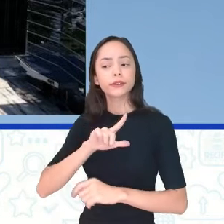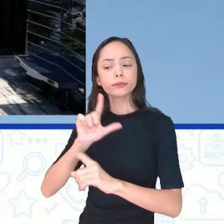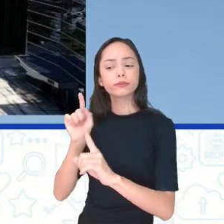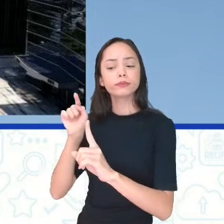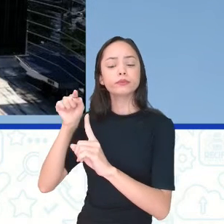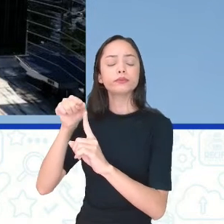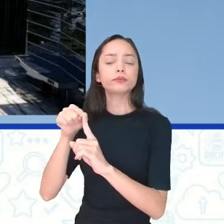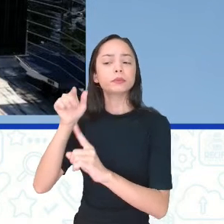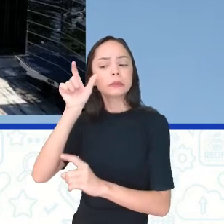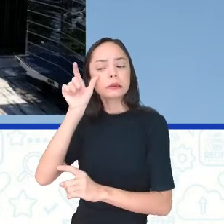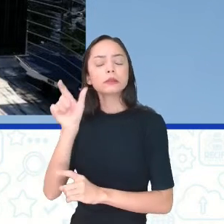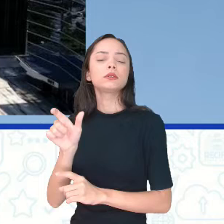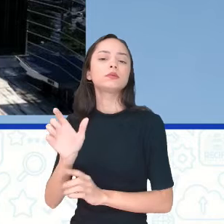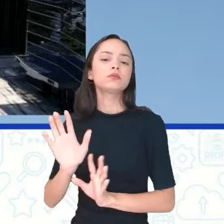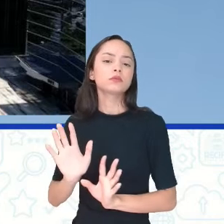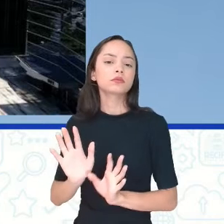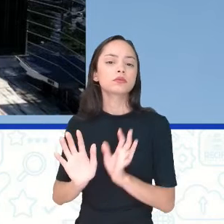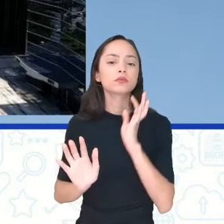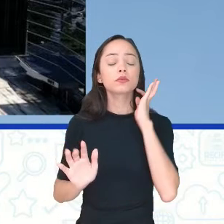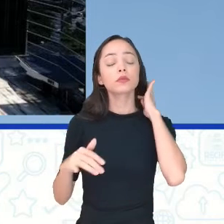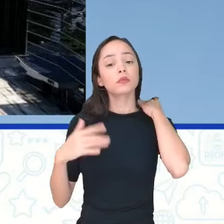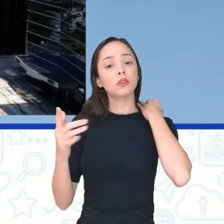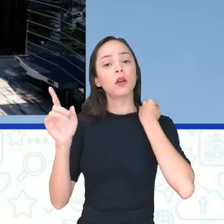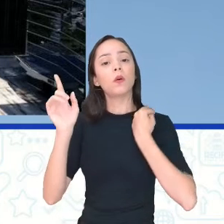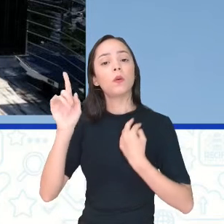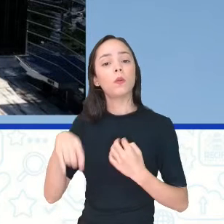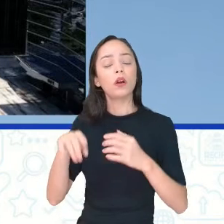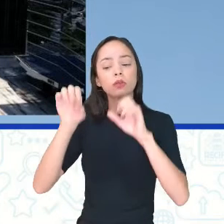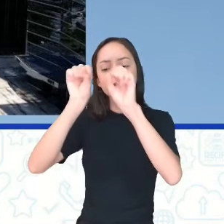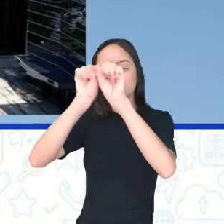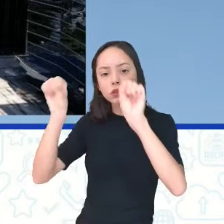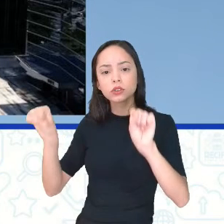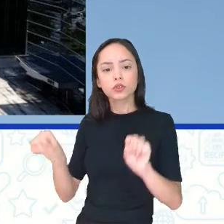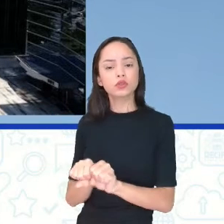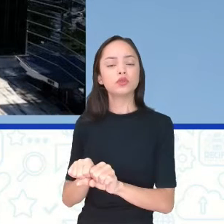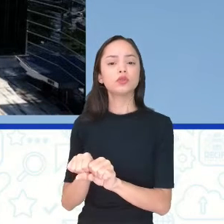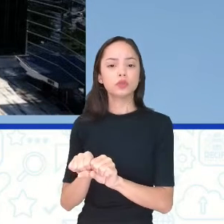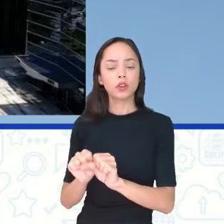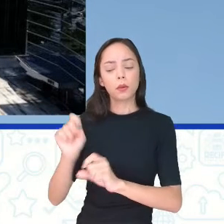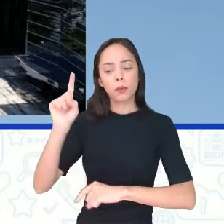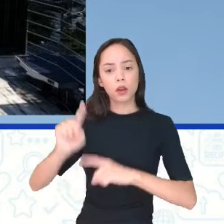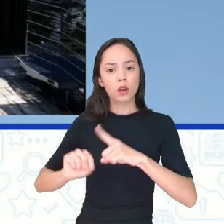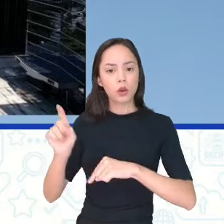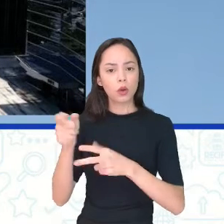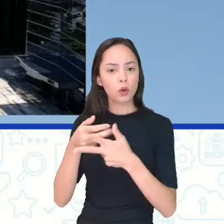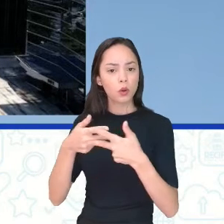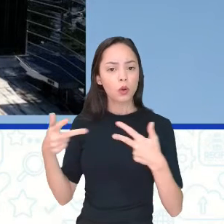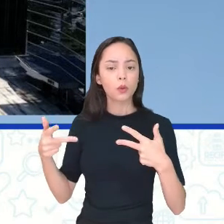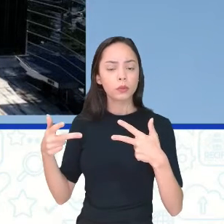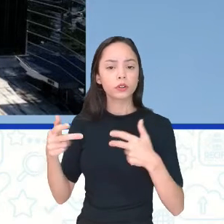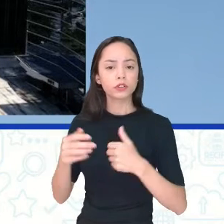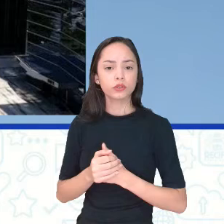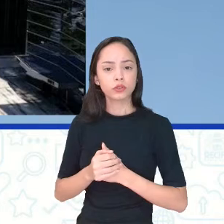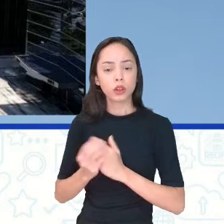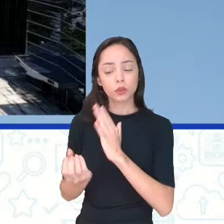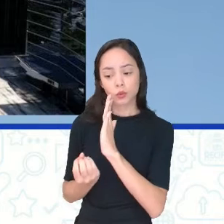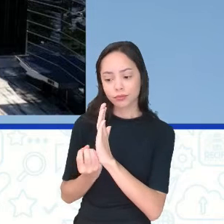intencionalidade. Percebe? Então é um sistema de objetos que foi gerado por um sistema